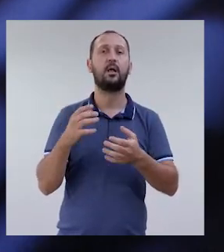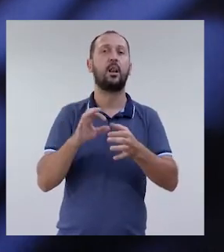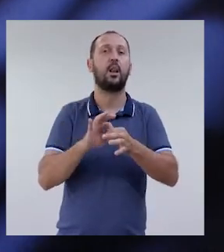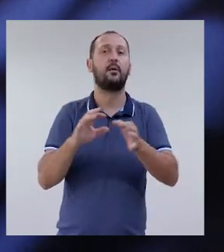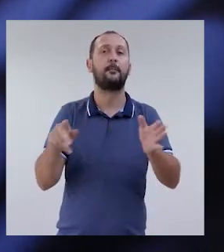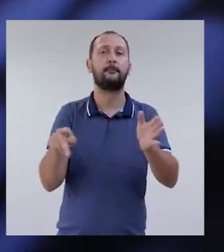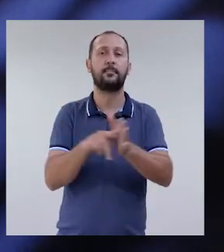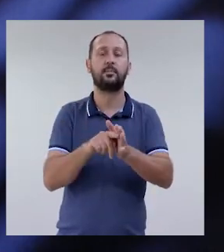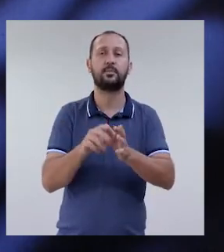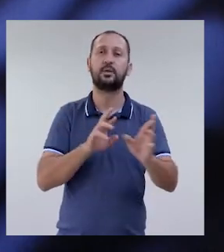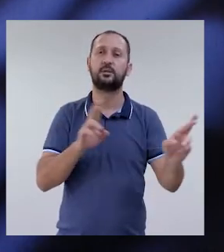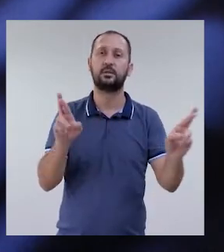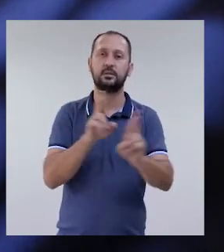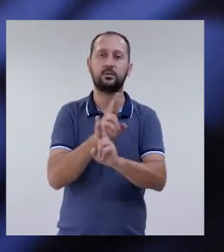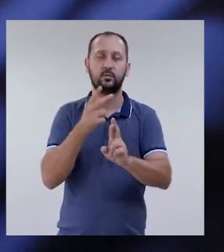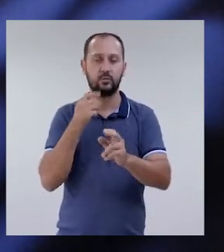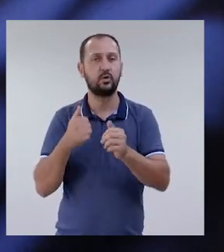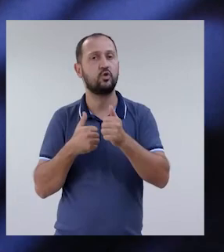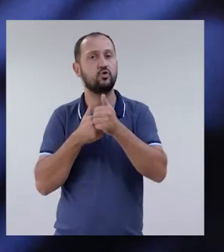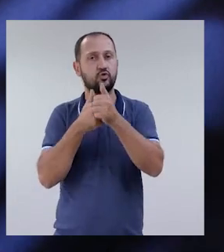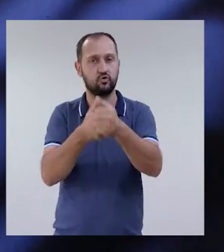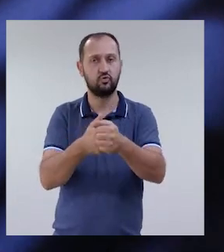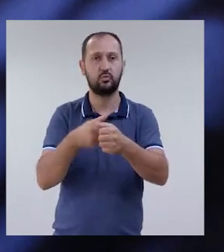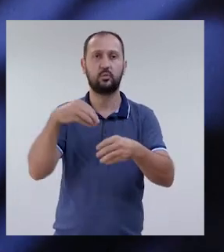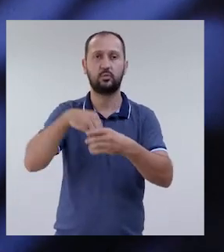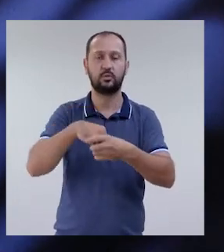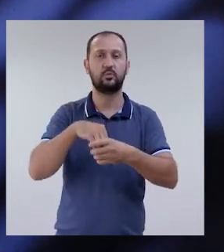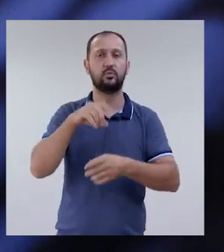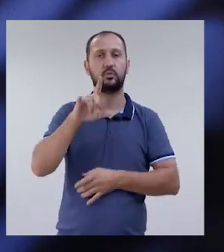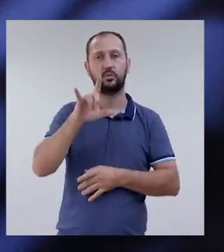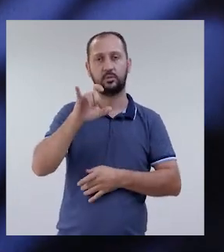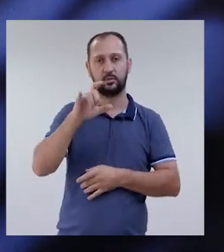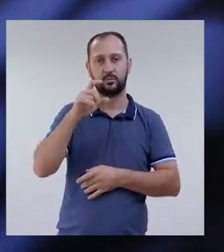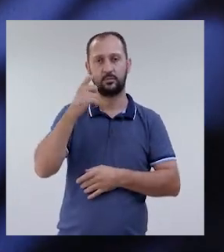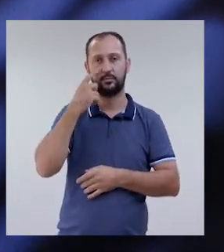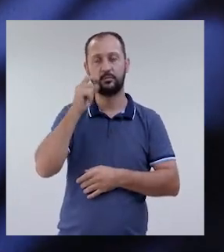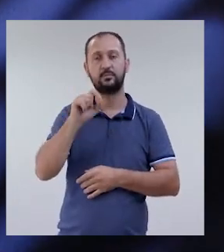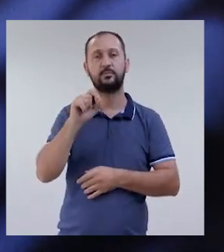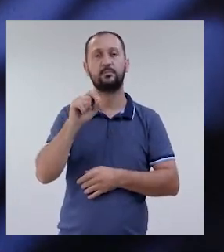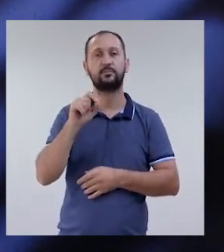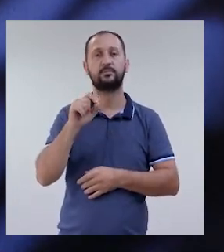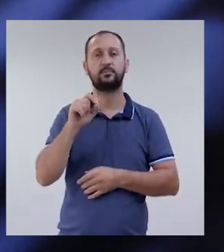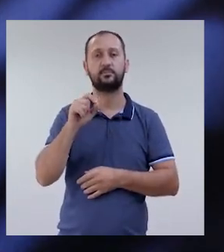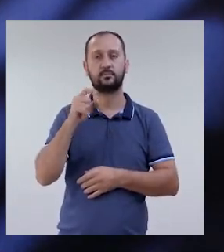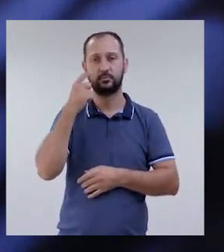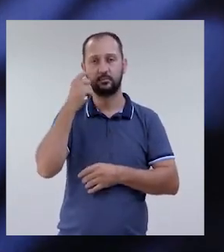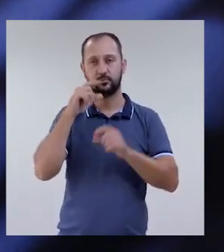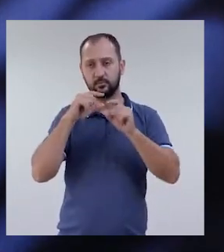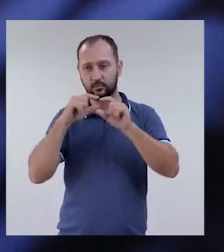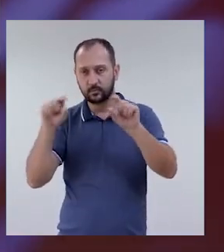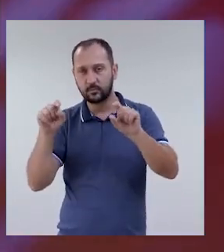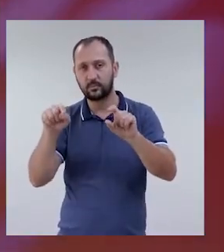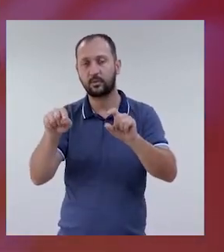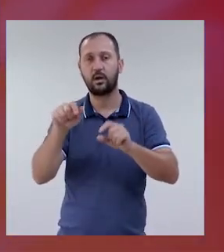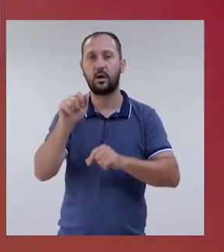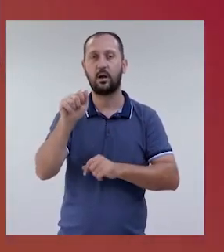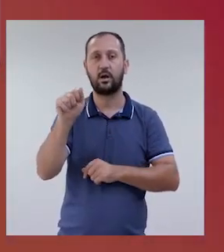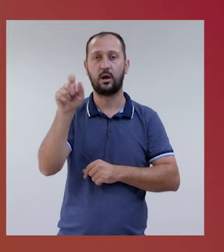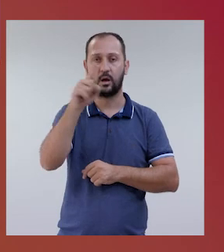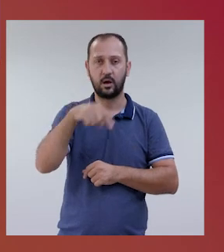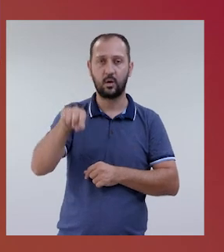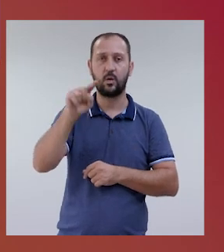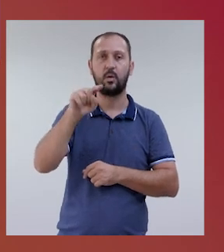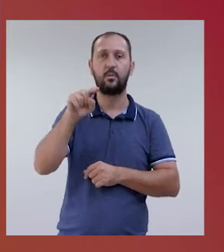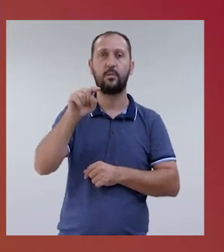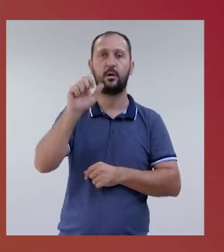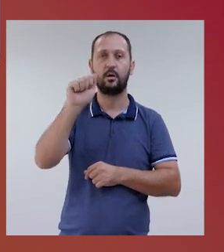do nosso programa aqui dedicada para a interação com quem segue a gente no Instagram. Coloca aí na tela a